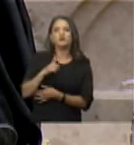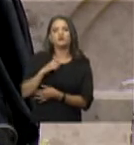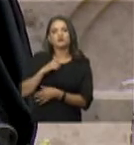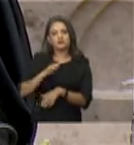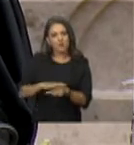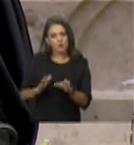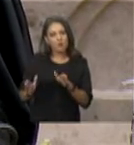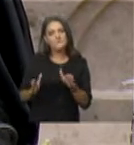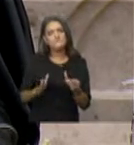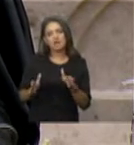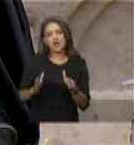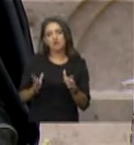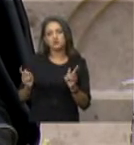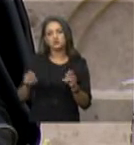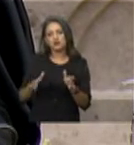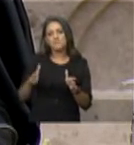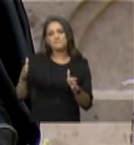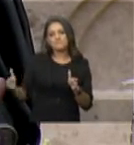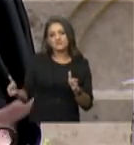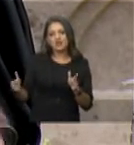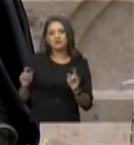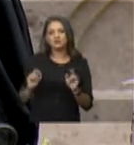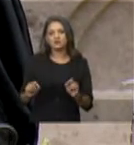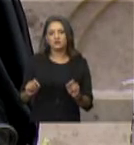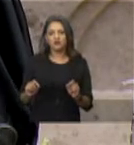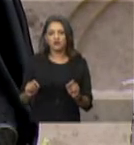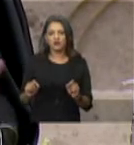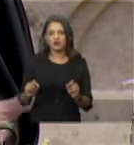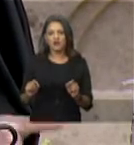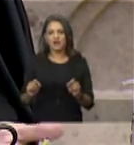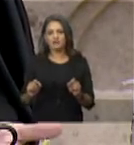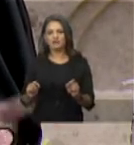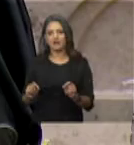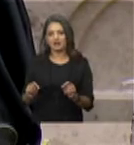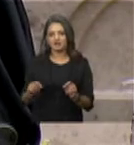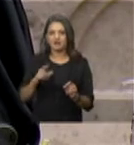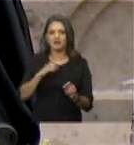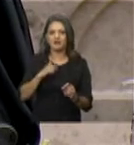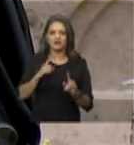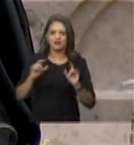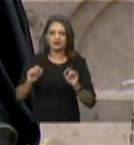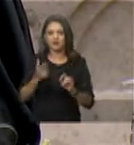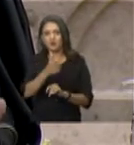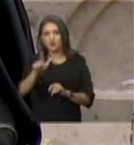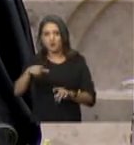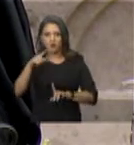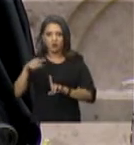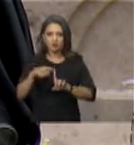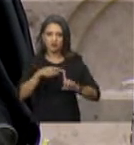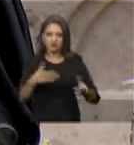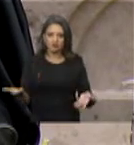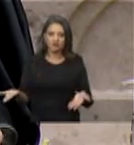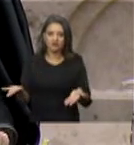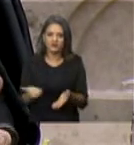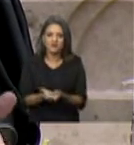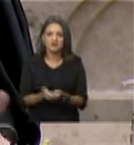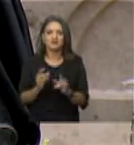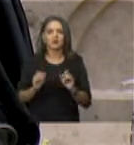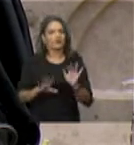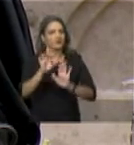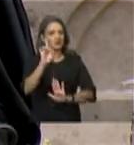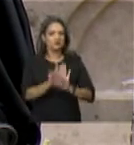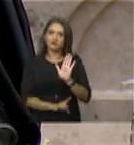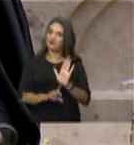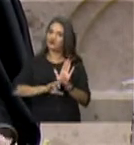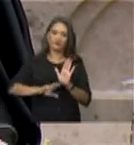um pouquinho maior uma ação de completamente ilícito completamente Sem Causa nosso direito não é causalista do